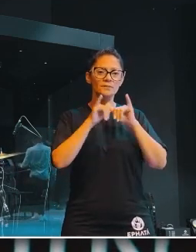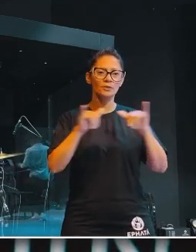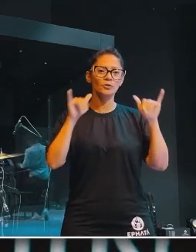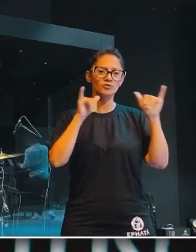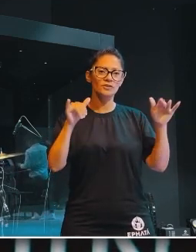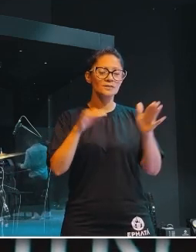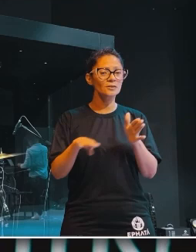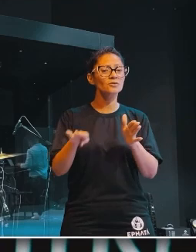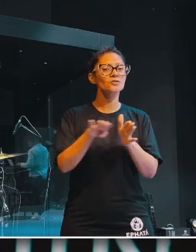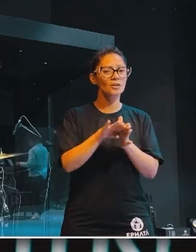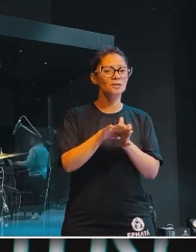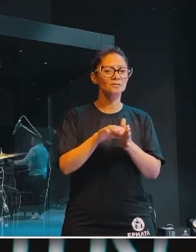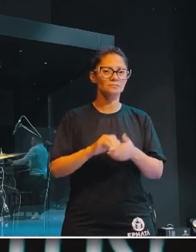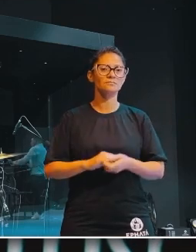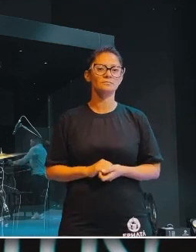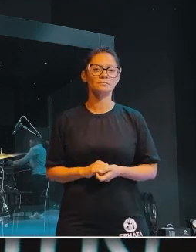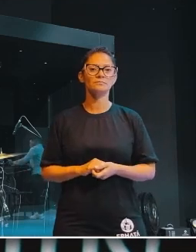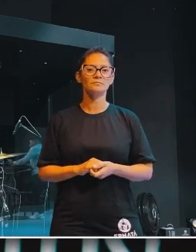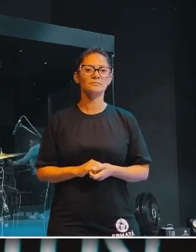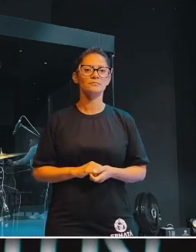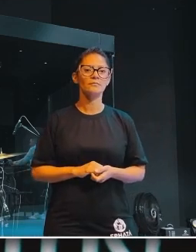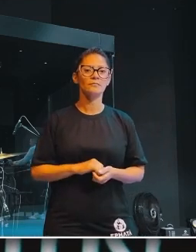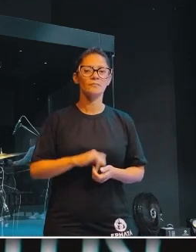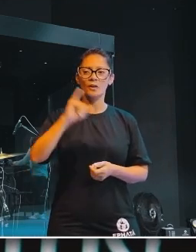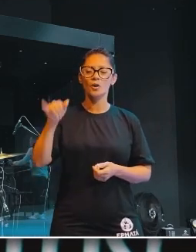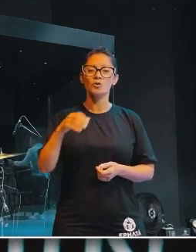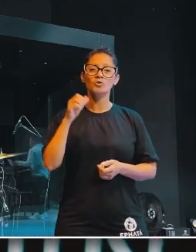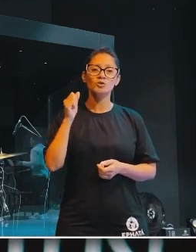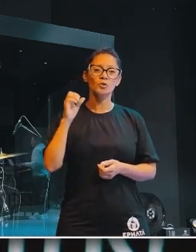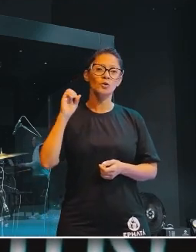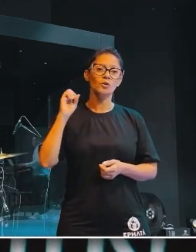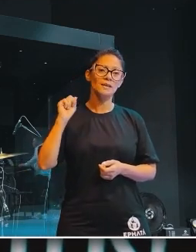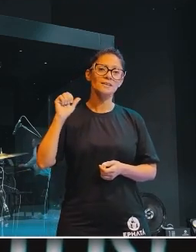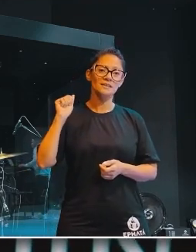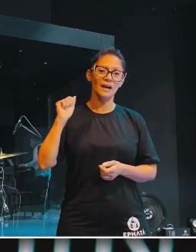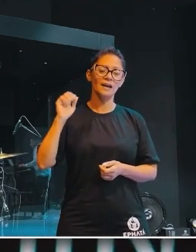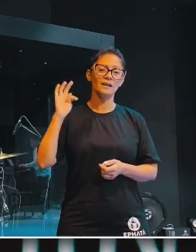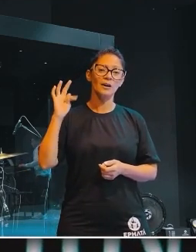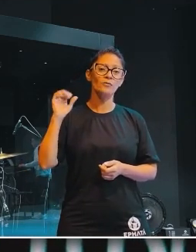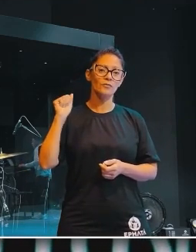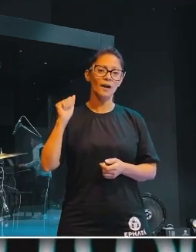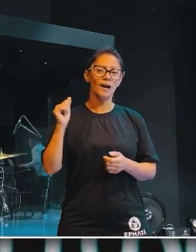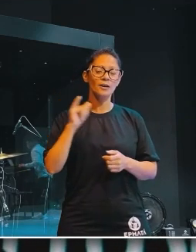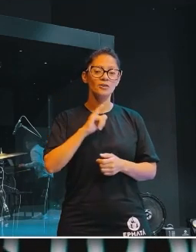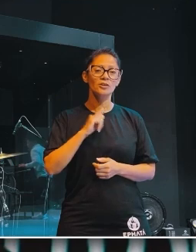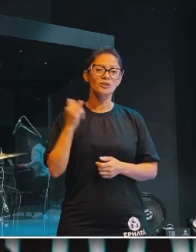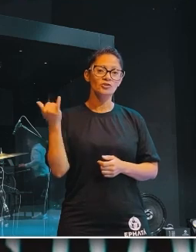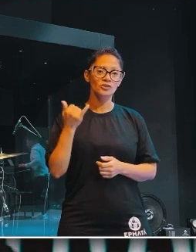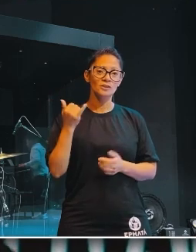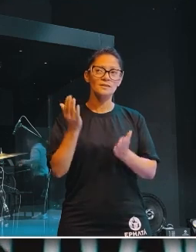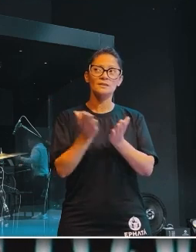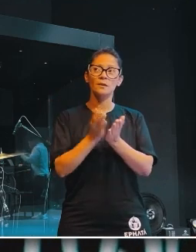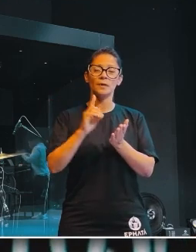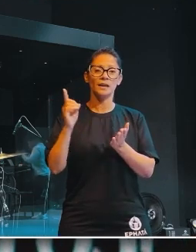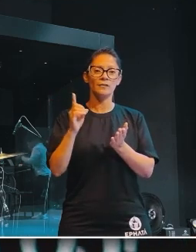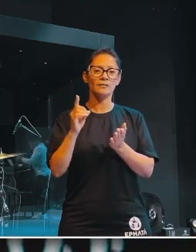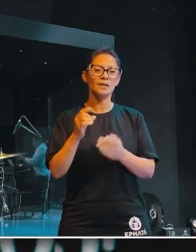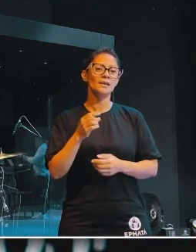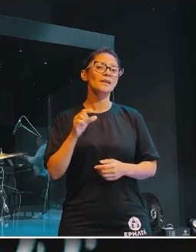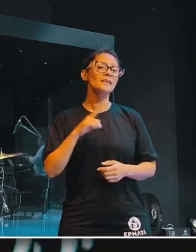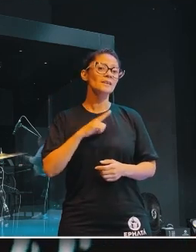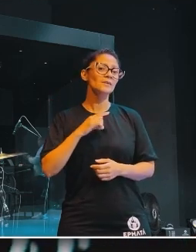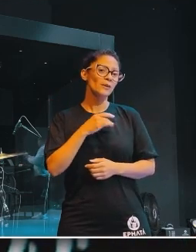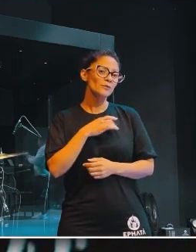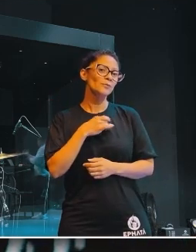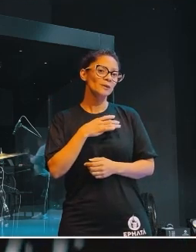Josafá, diz o texto, ficou com medo, mas mesmo com medo ele decidiu buscar o